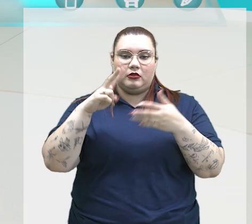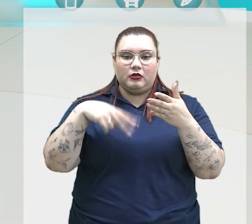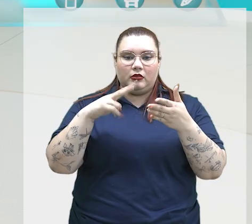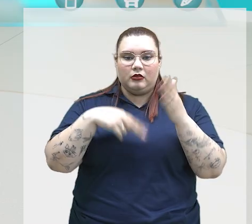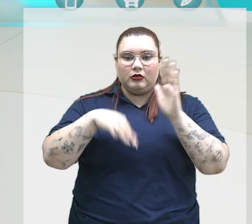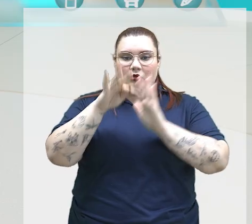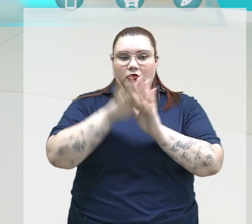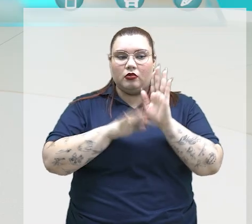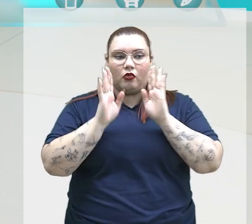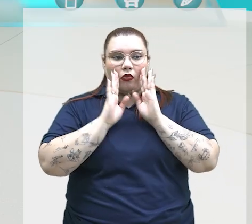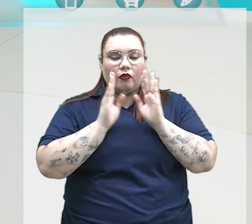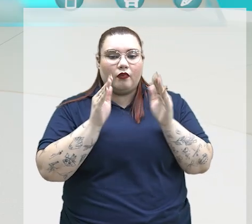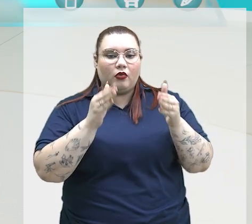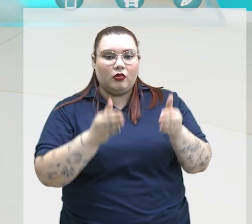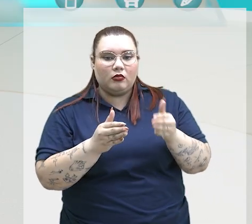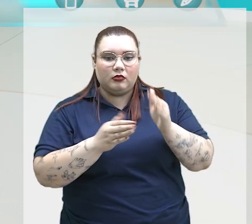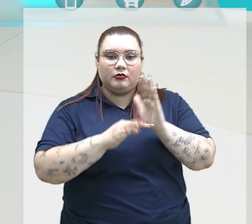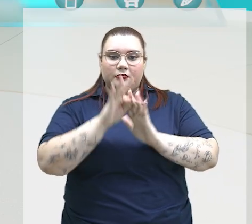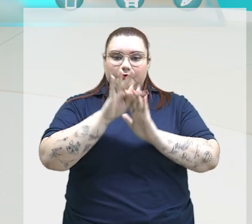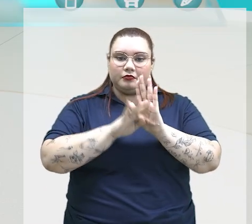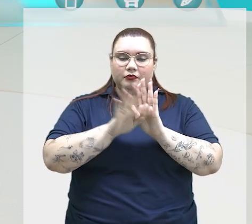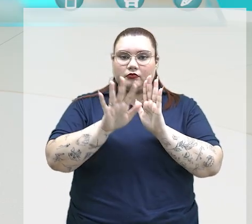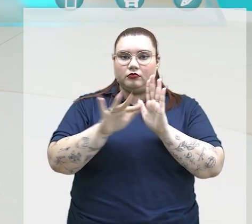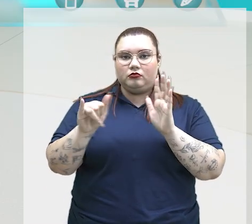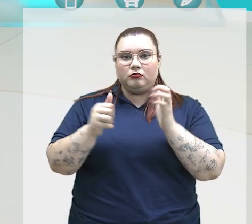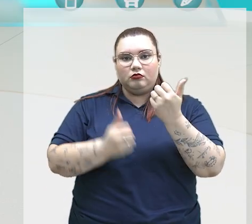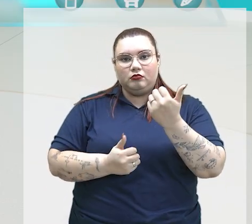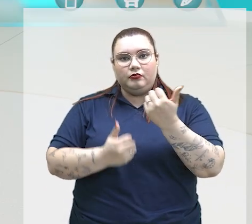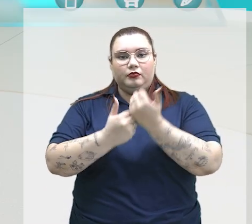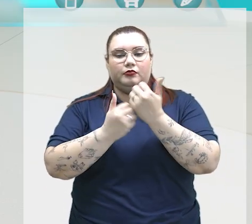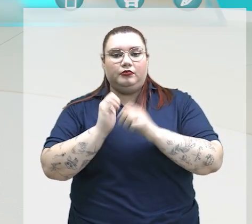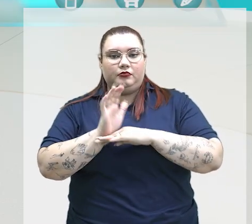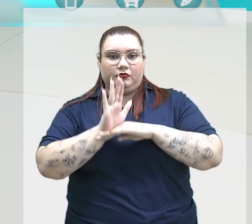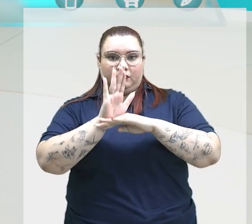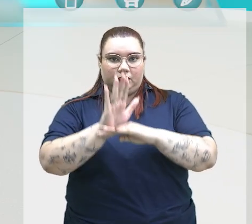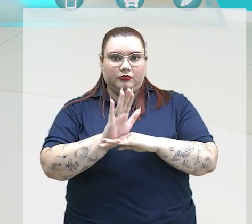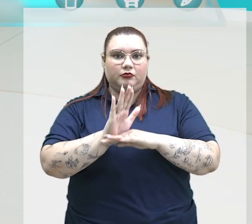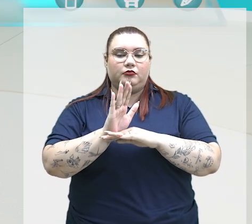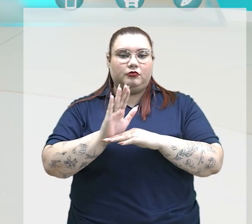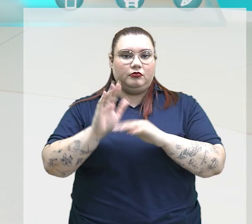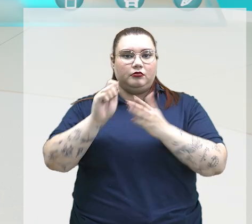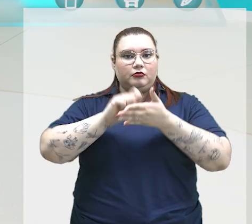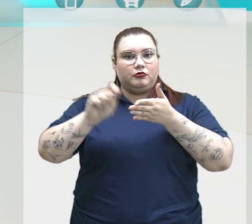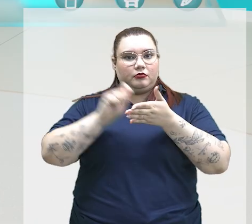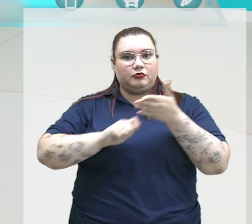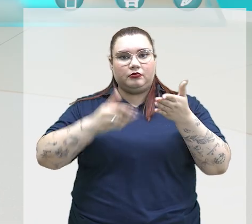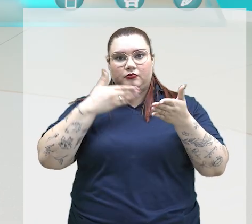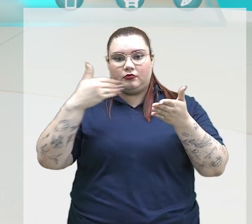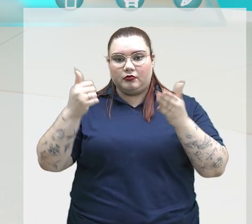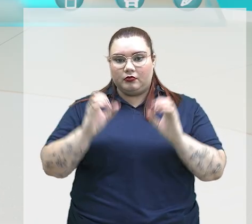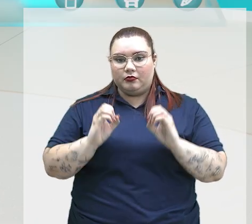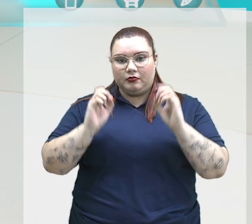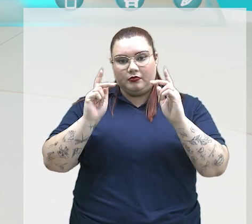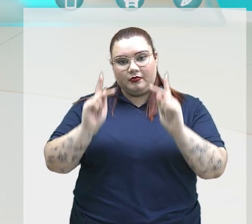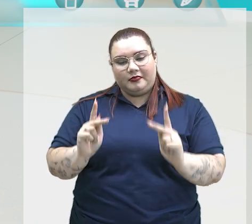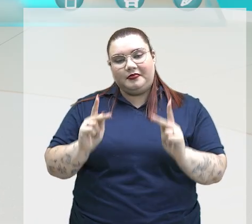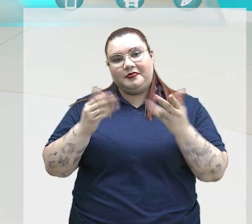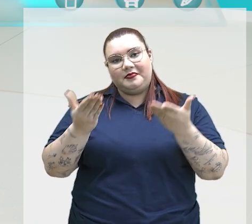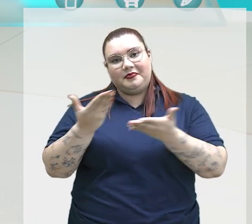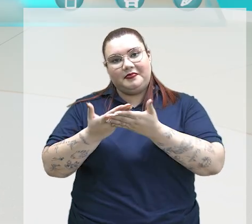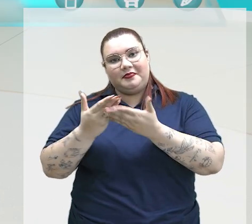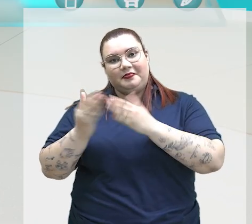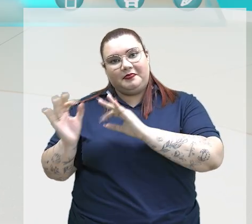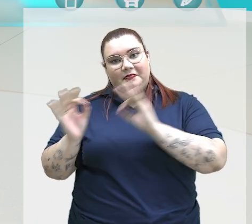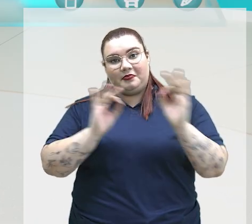textos direcionados, textos que vão ajudar vocês aí na composição de uma escrita melhor, tá bom, pessoal? Então é isso,